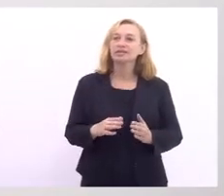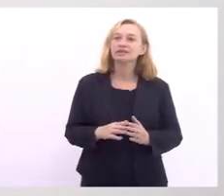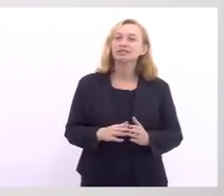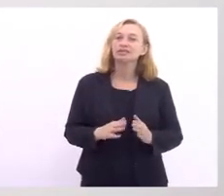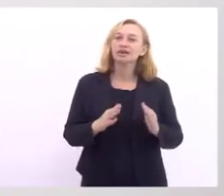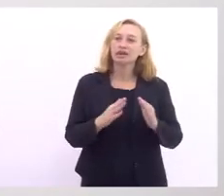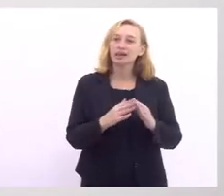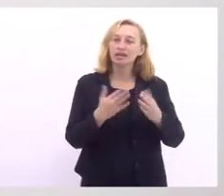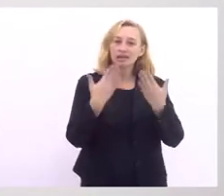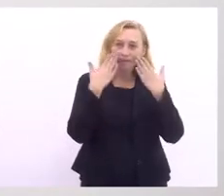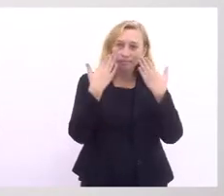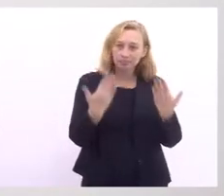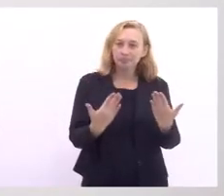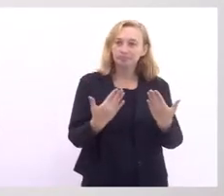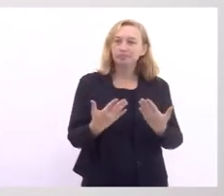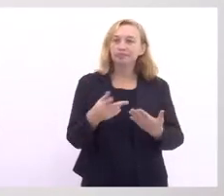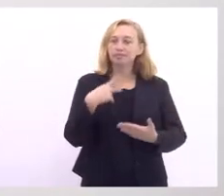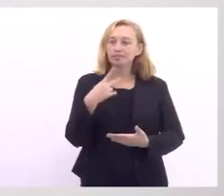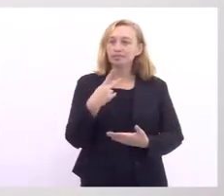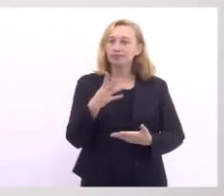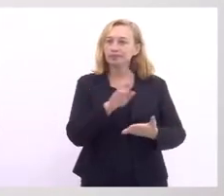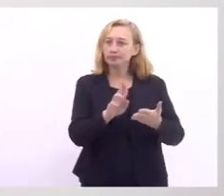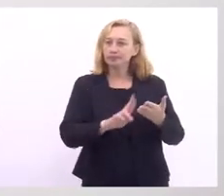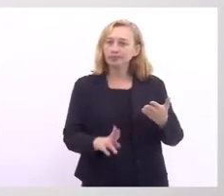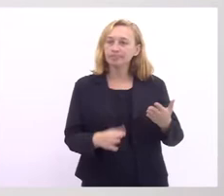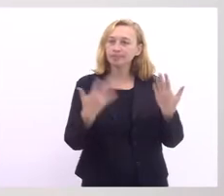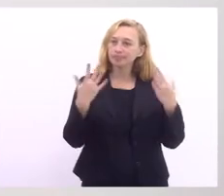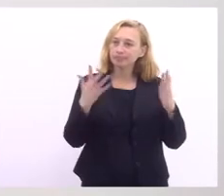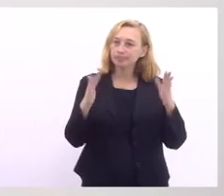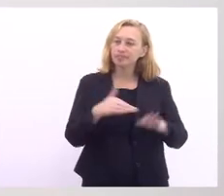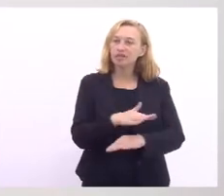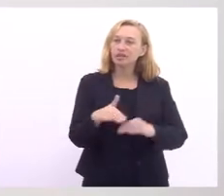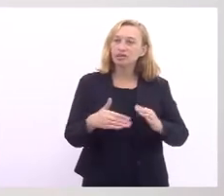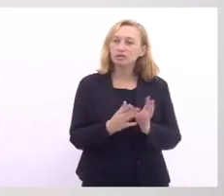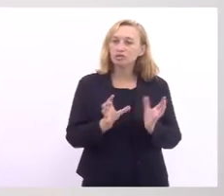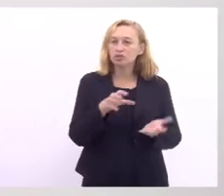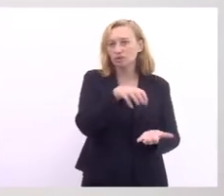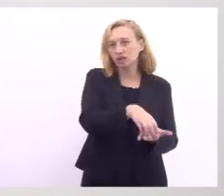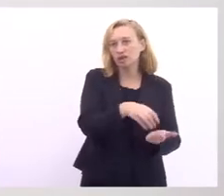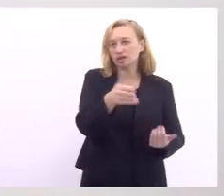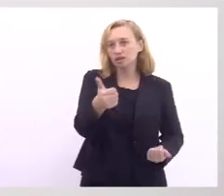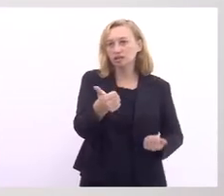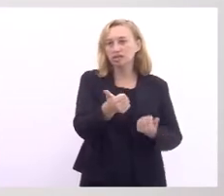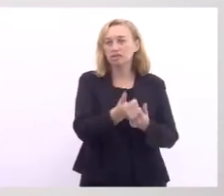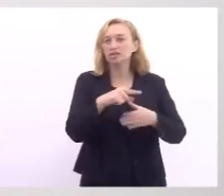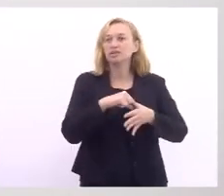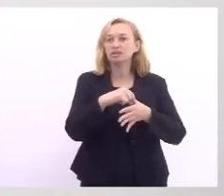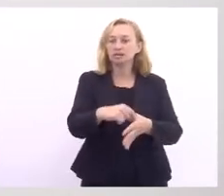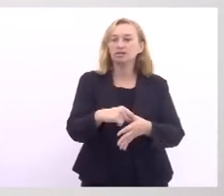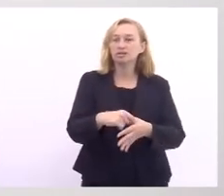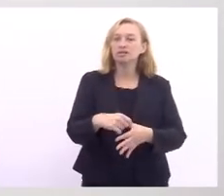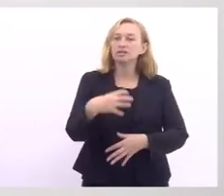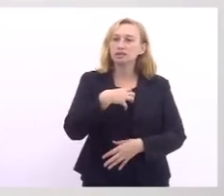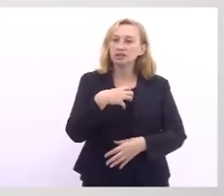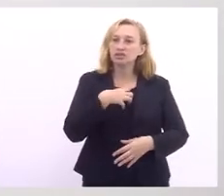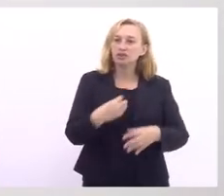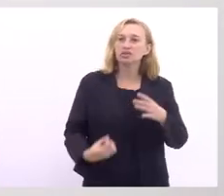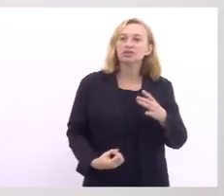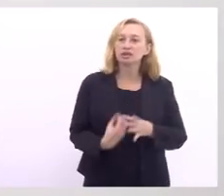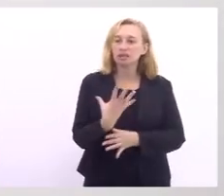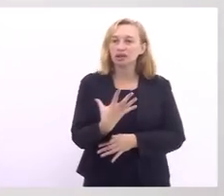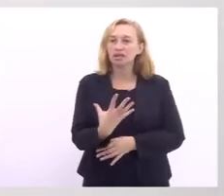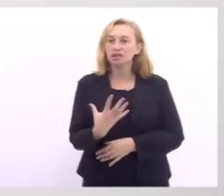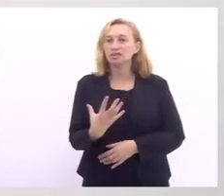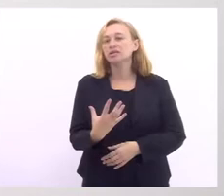apresentou isso e excitando elas também é isso quero saudar que a rede de lideranças que constrói Isso que dá sentido para essa